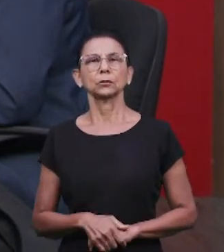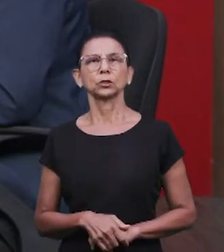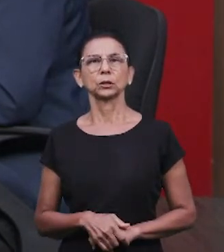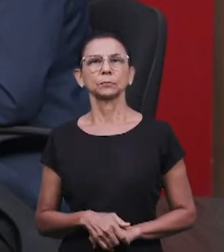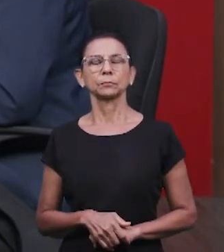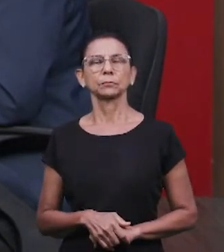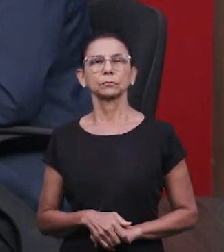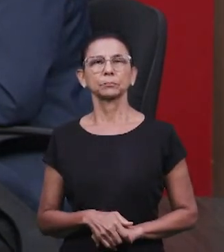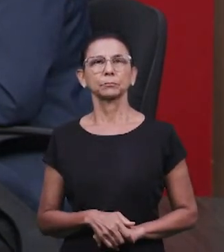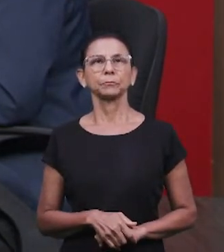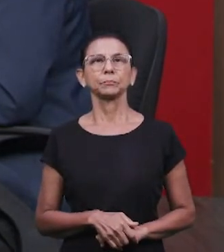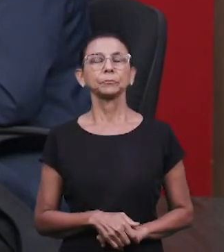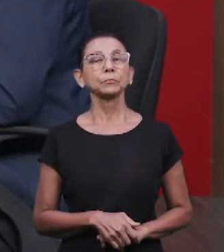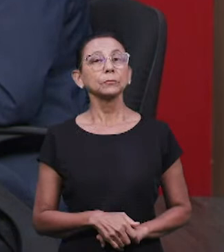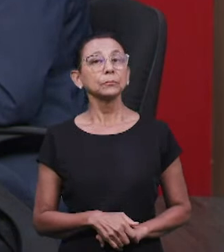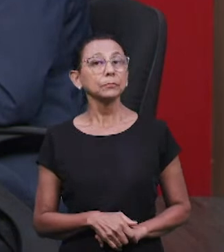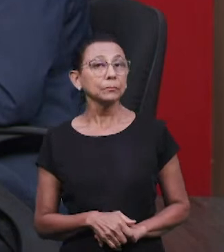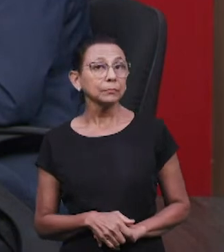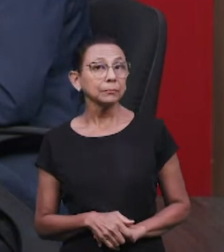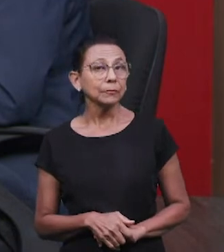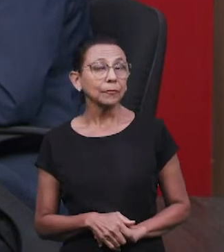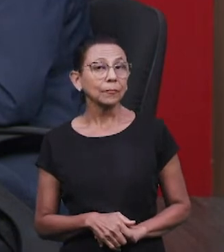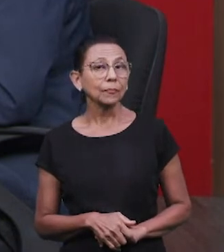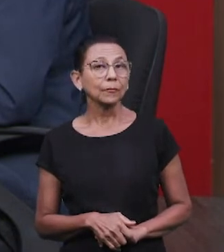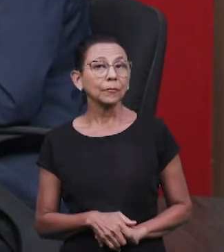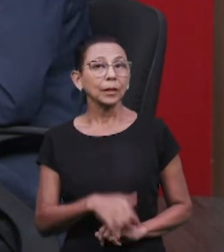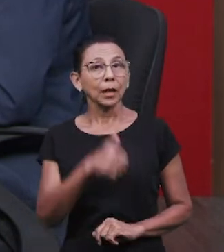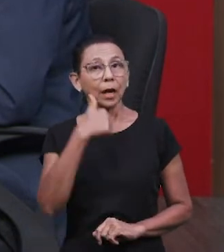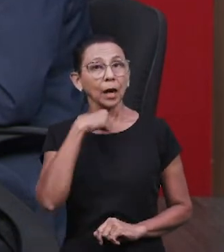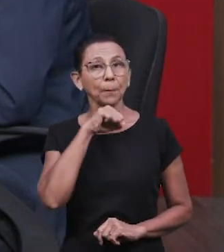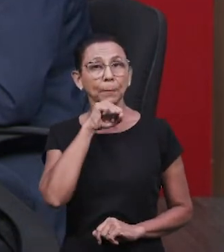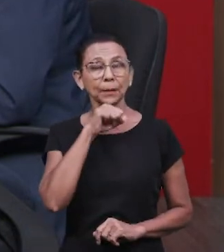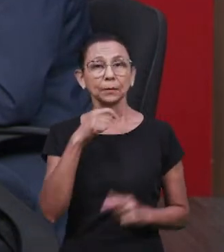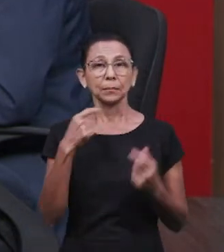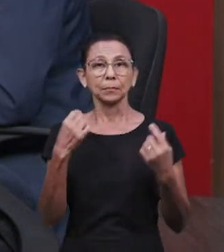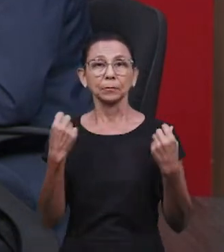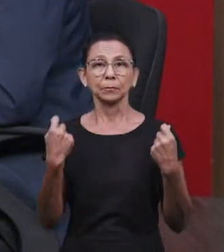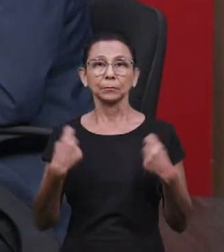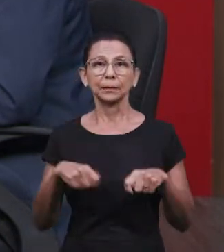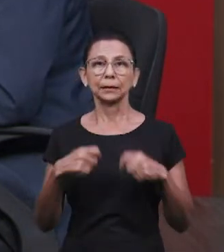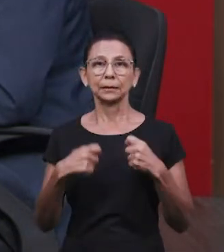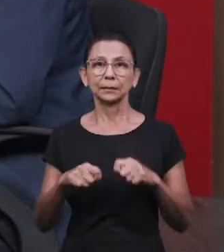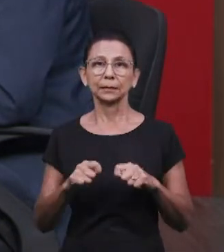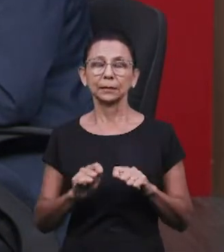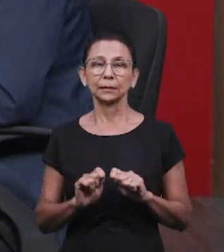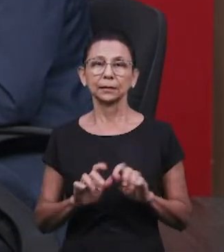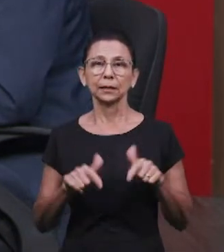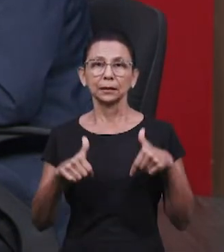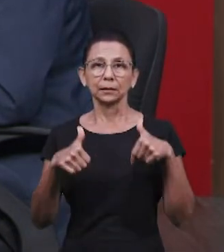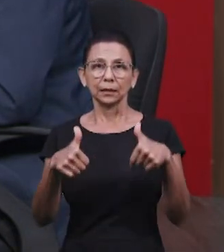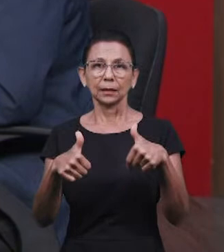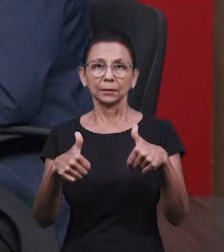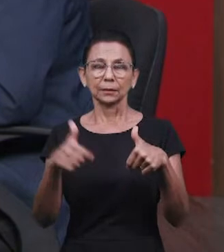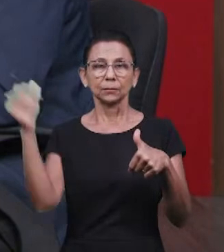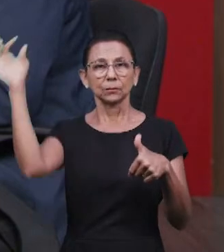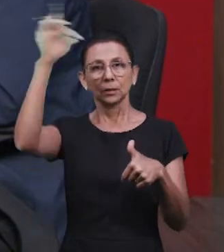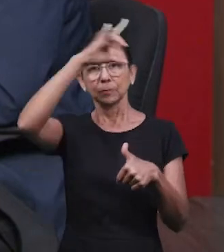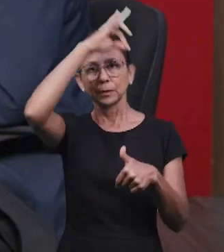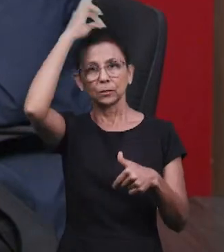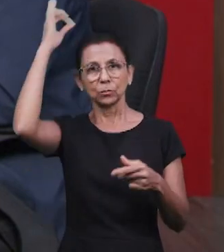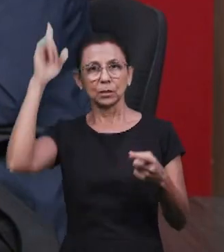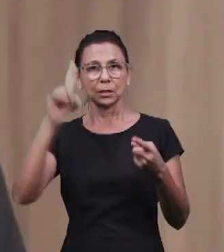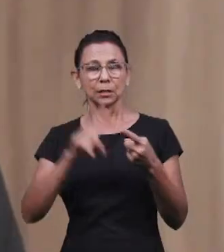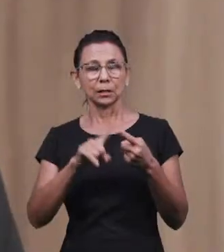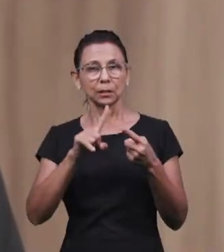E quanto mãe, eu posso dizer que só na direção do Espírito Santo, para que você consiga compreender a diferença